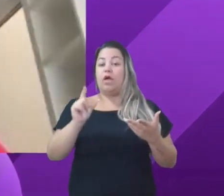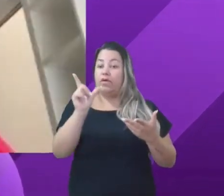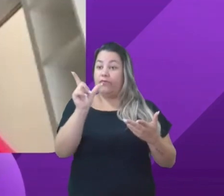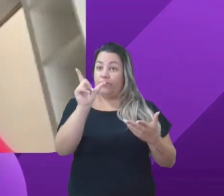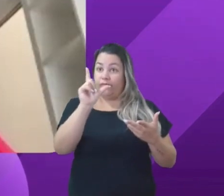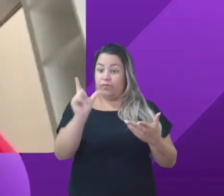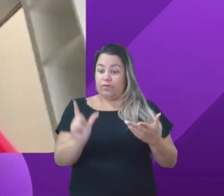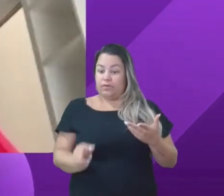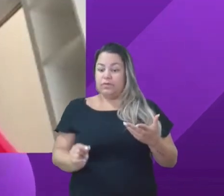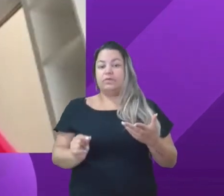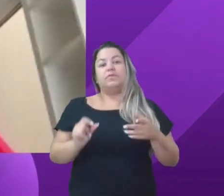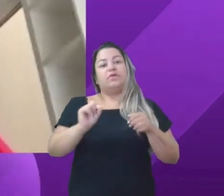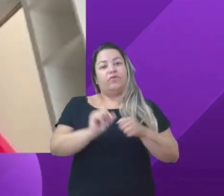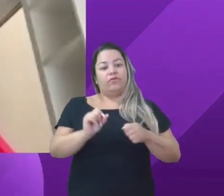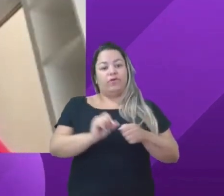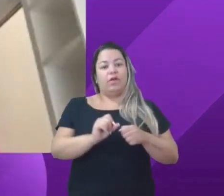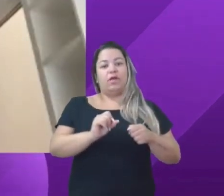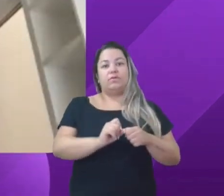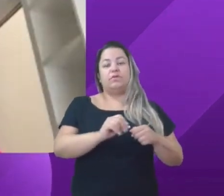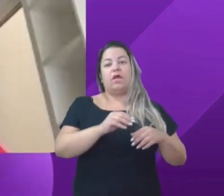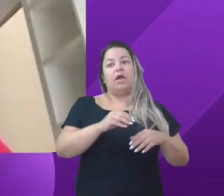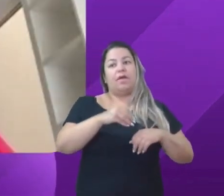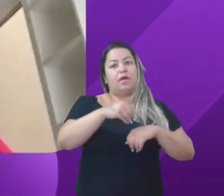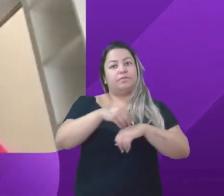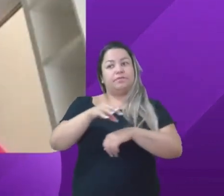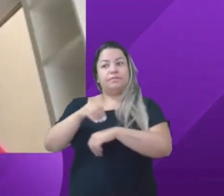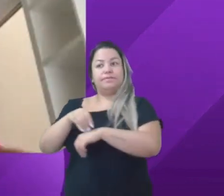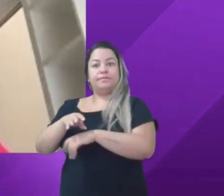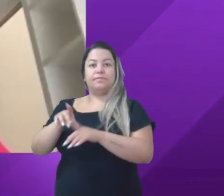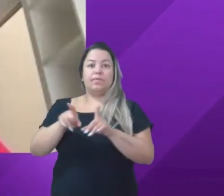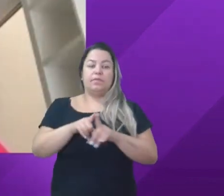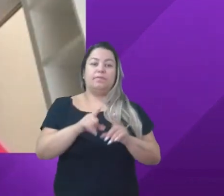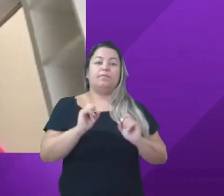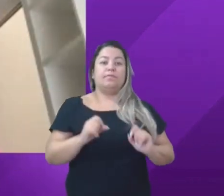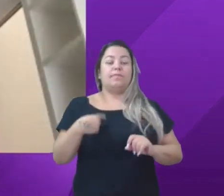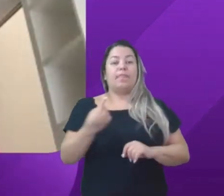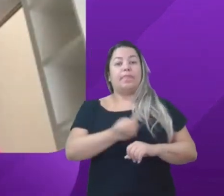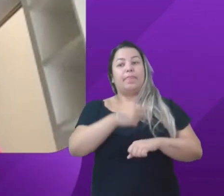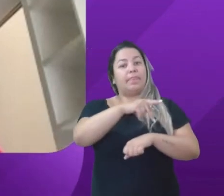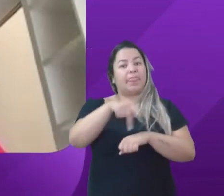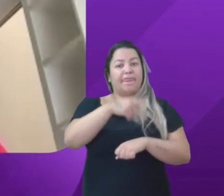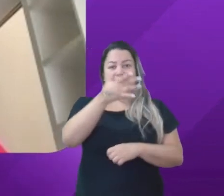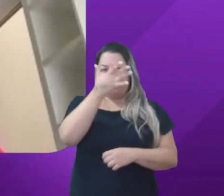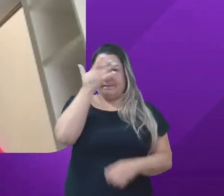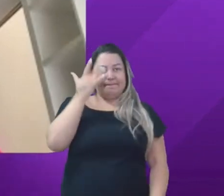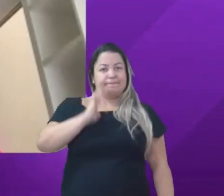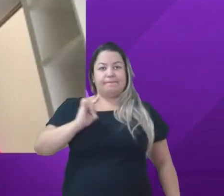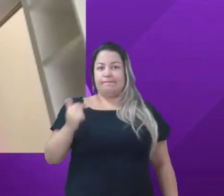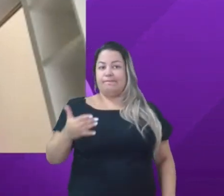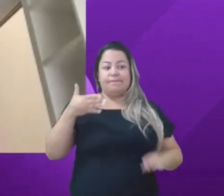especialmente eles fazem a distribuição desses alimentos para as áreas mais remotas do nosso país, né? Que muitas pessoas não têm